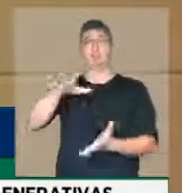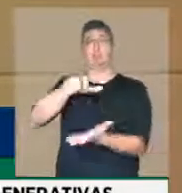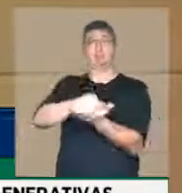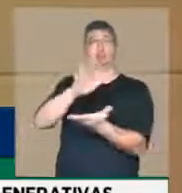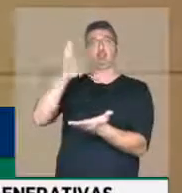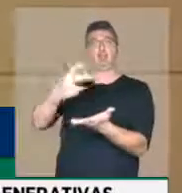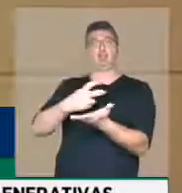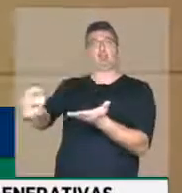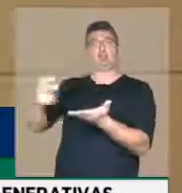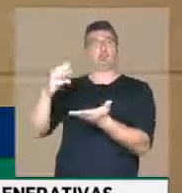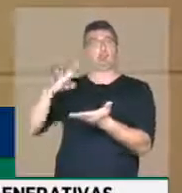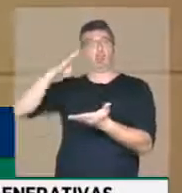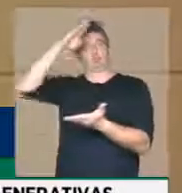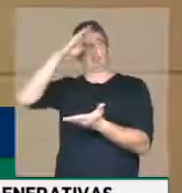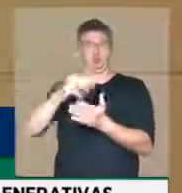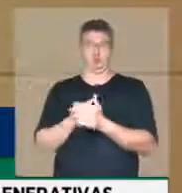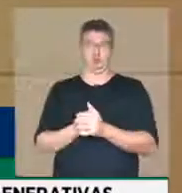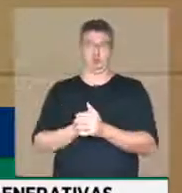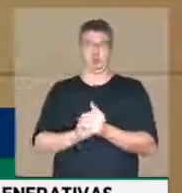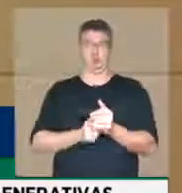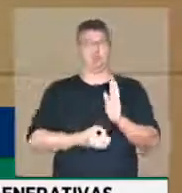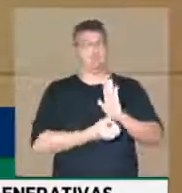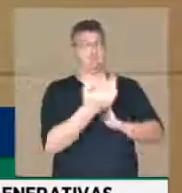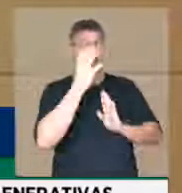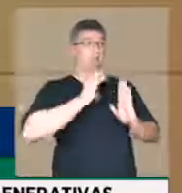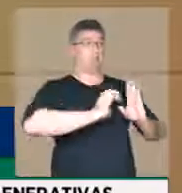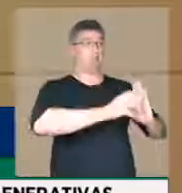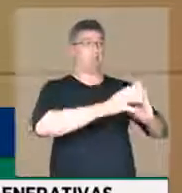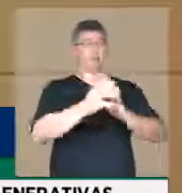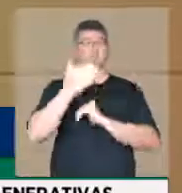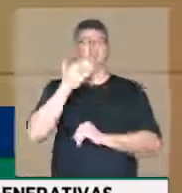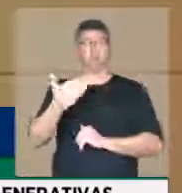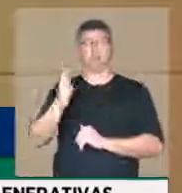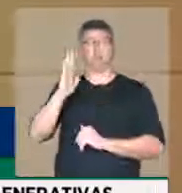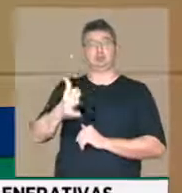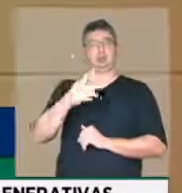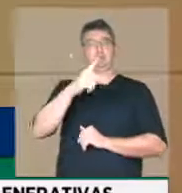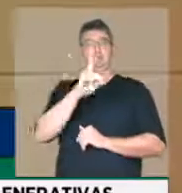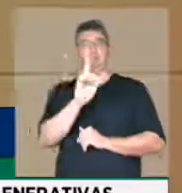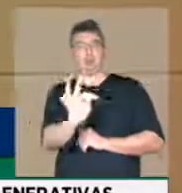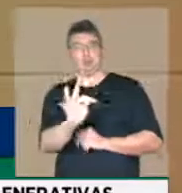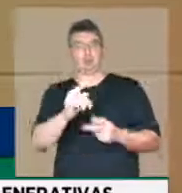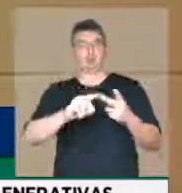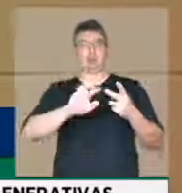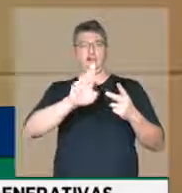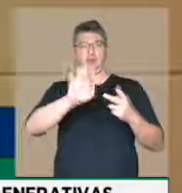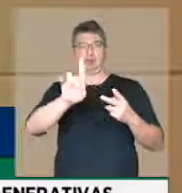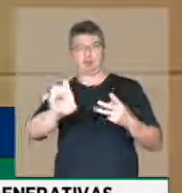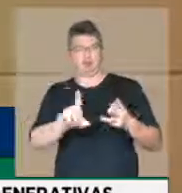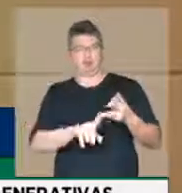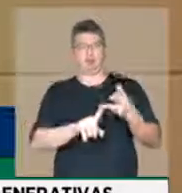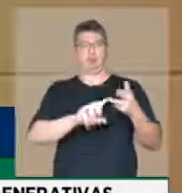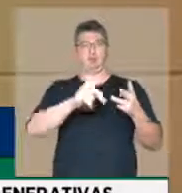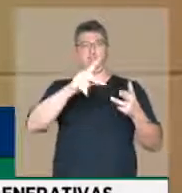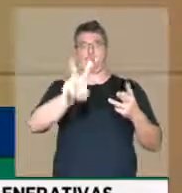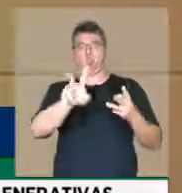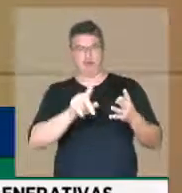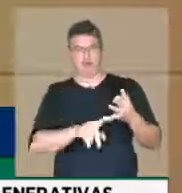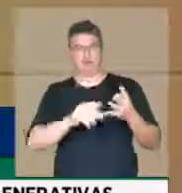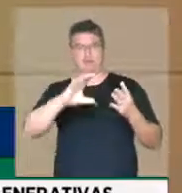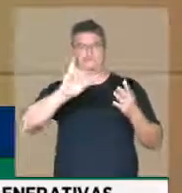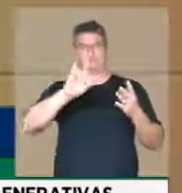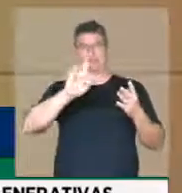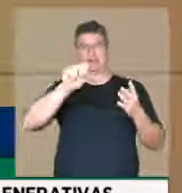do presidente. Por isso, vários outros partidos, como o PDT, como a Rede, como o PV, como